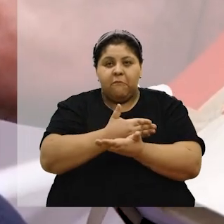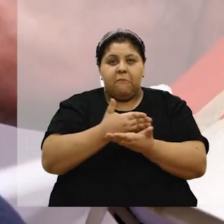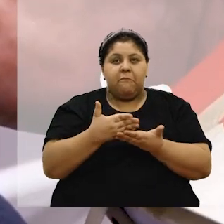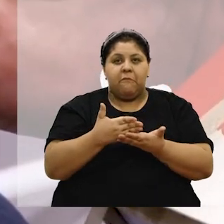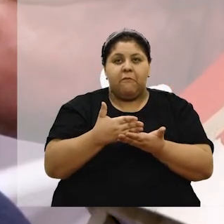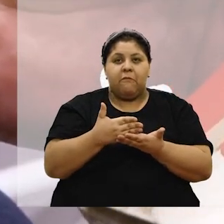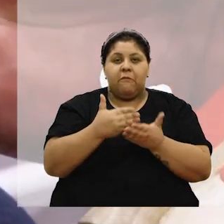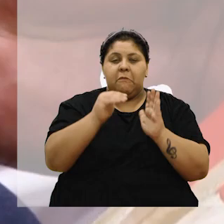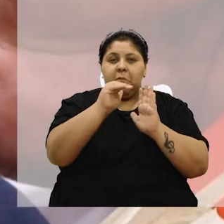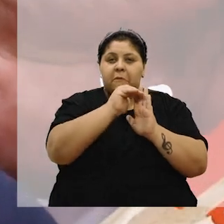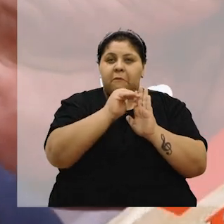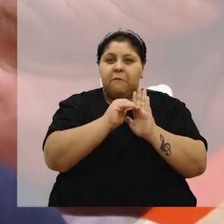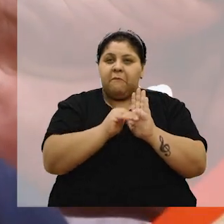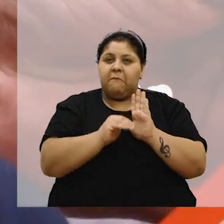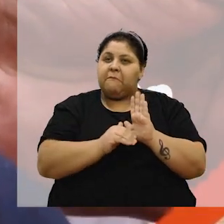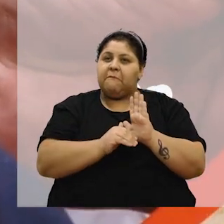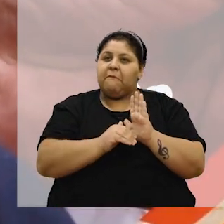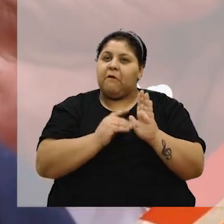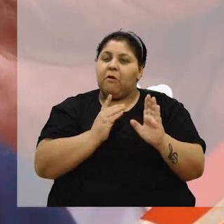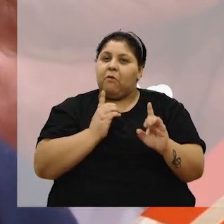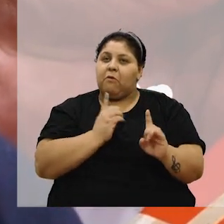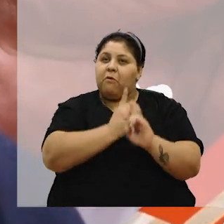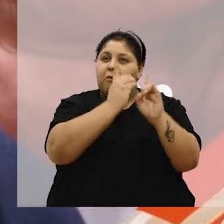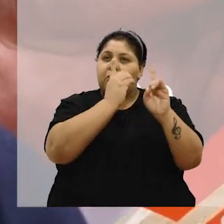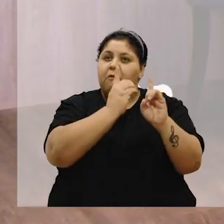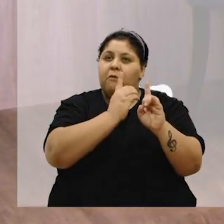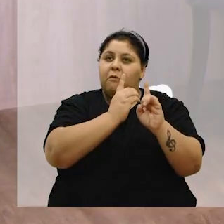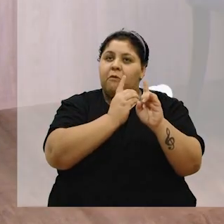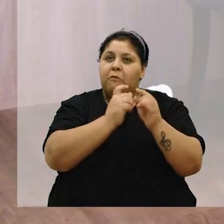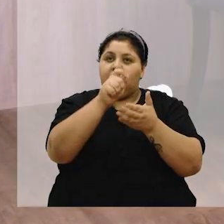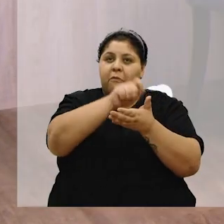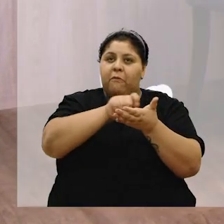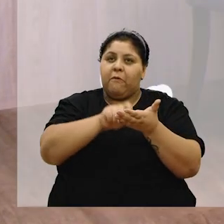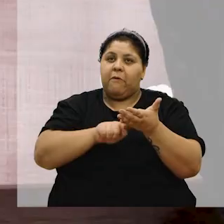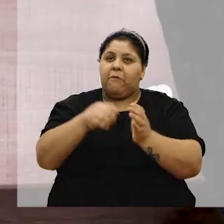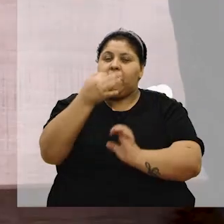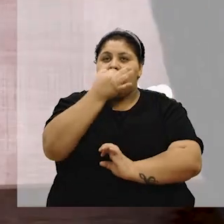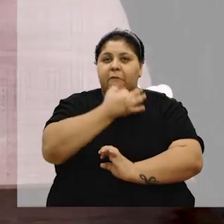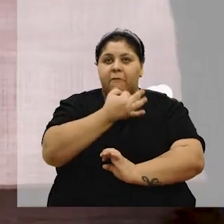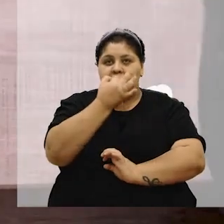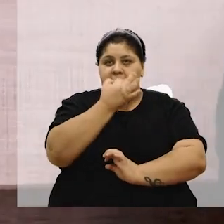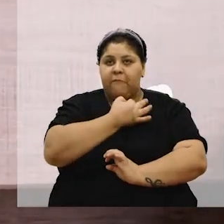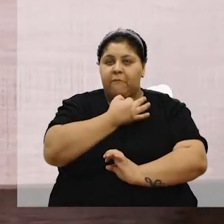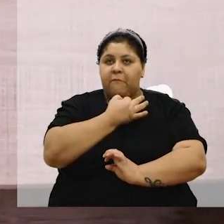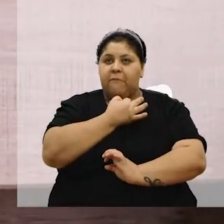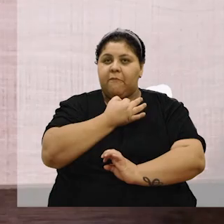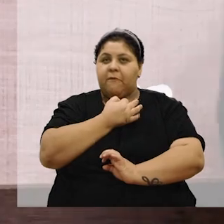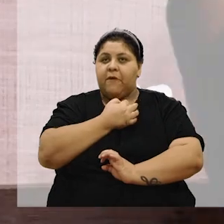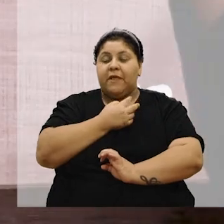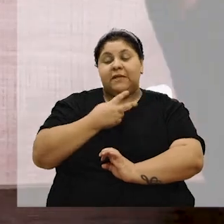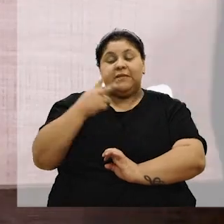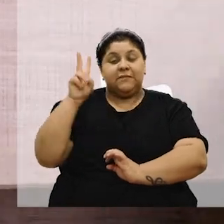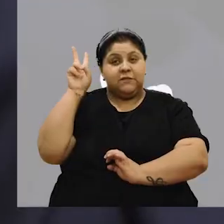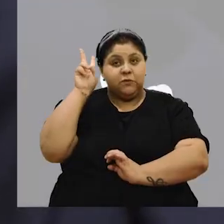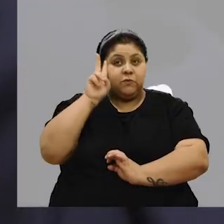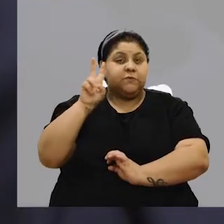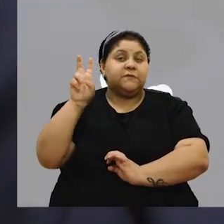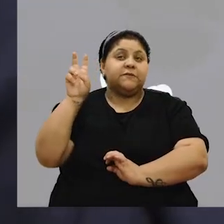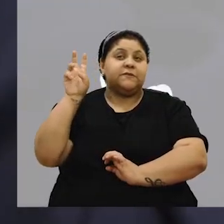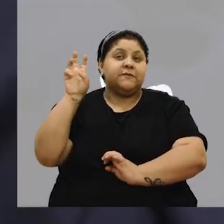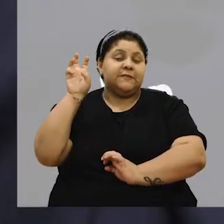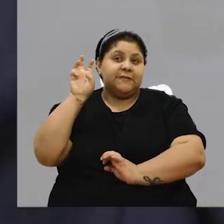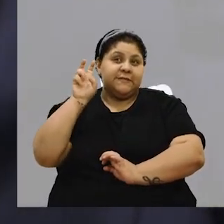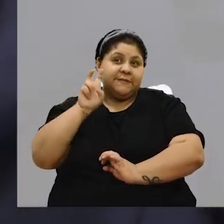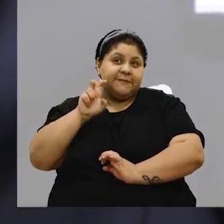a criação, o Café com Letras é um ponto de encontro para autores de Caxias do Sul. No ar, às segundas e